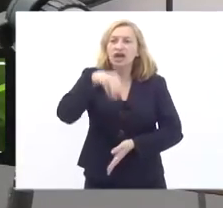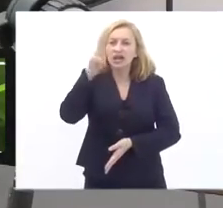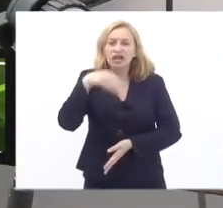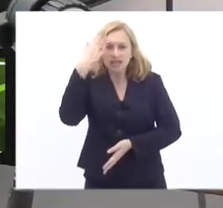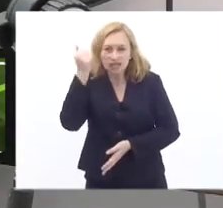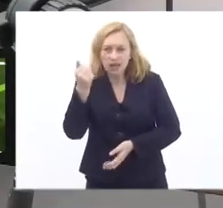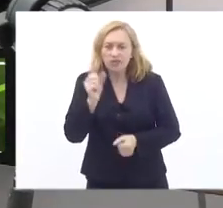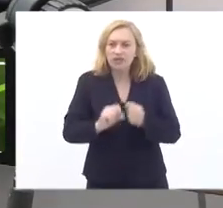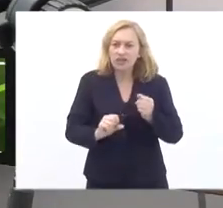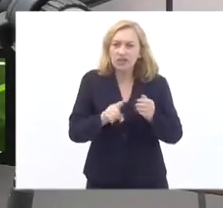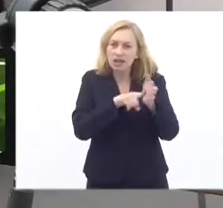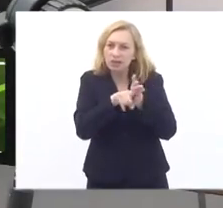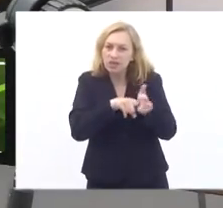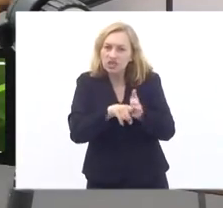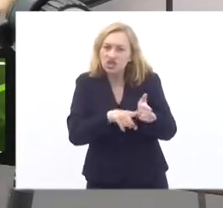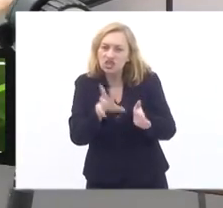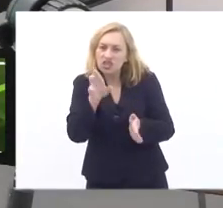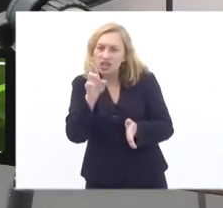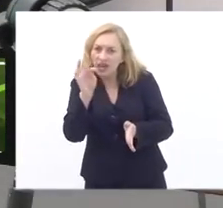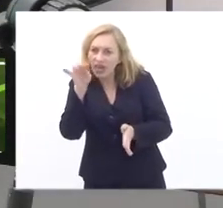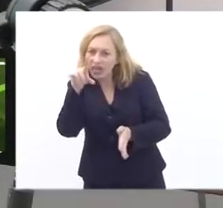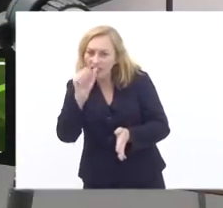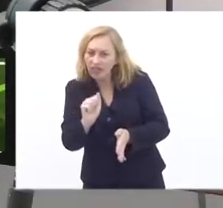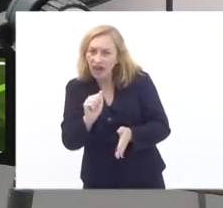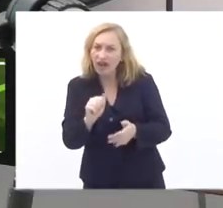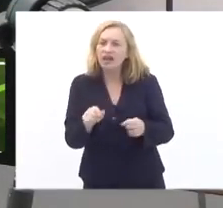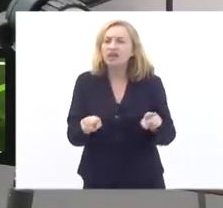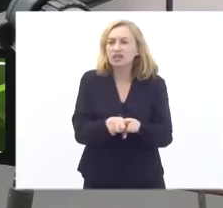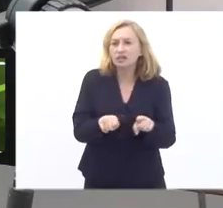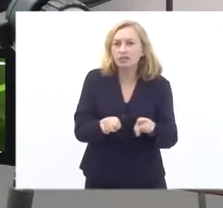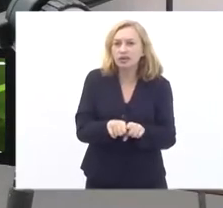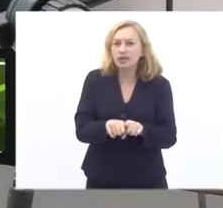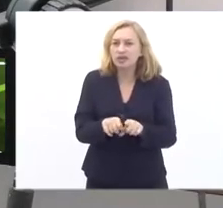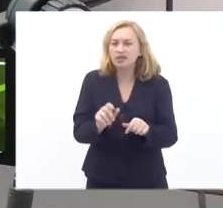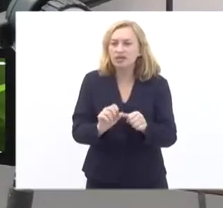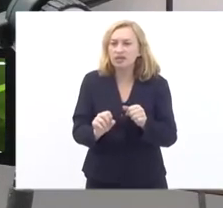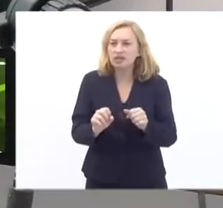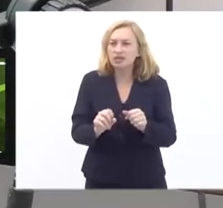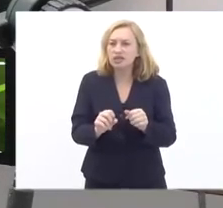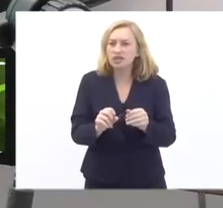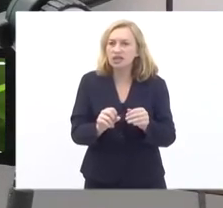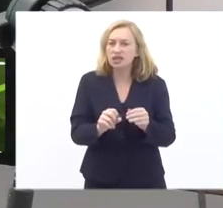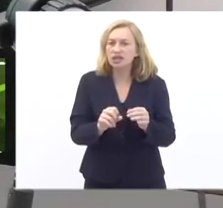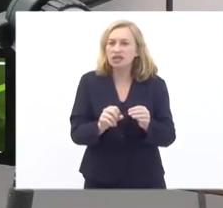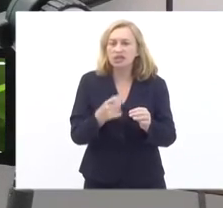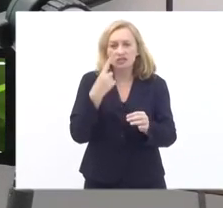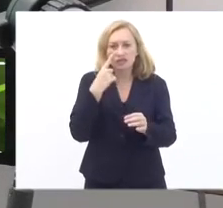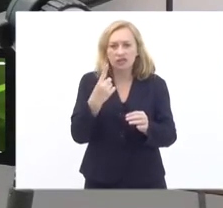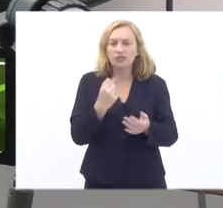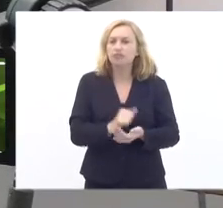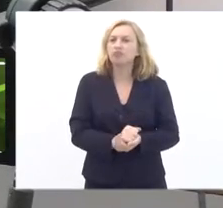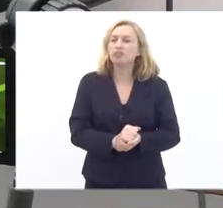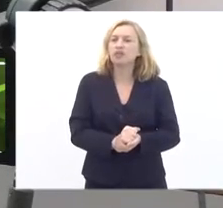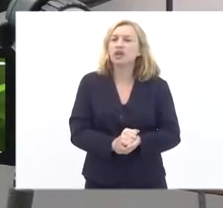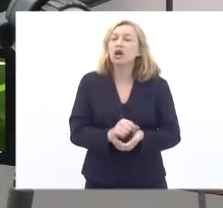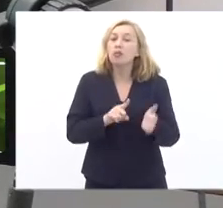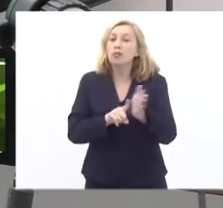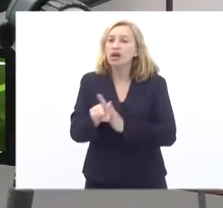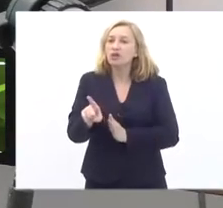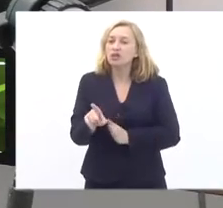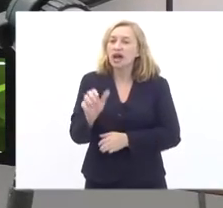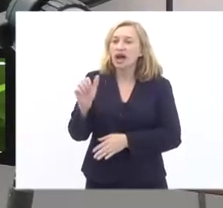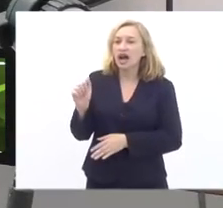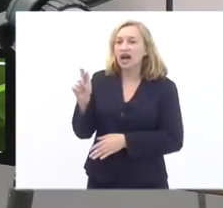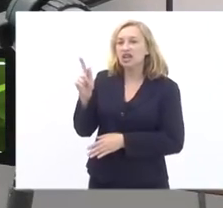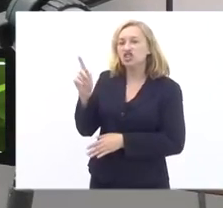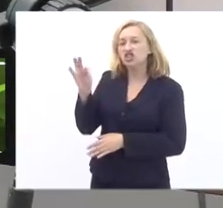e fazer a pesquisa de renda. E, ao mesmo tempo, tentar fazer essas curvas de demanda, né? Então, eu pergunto, se a AGETRANSP